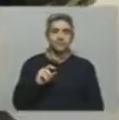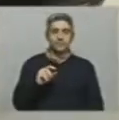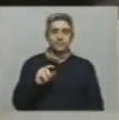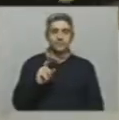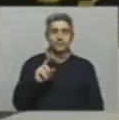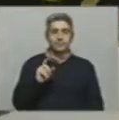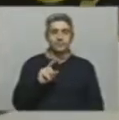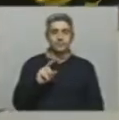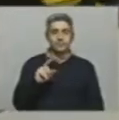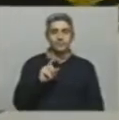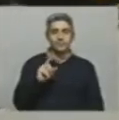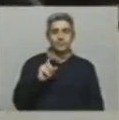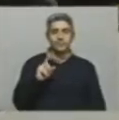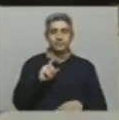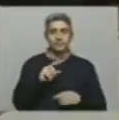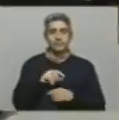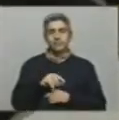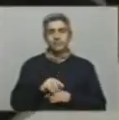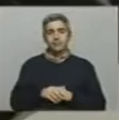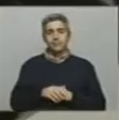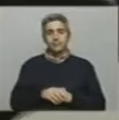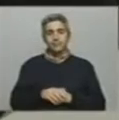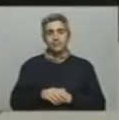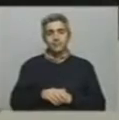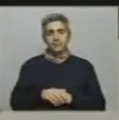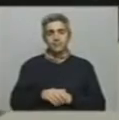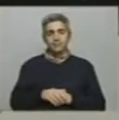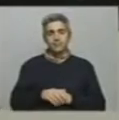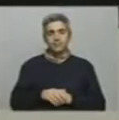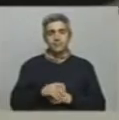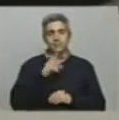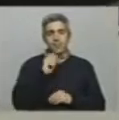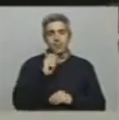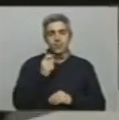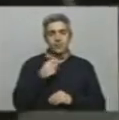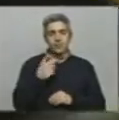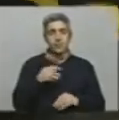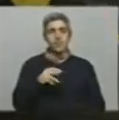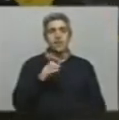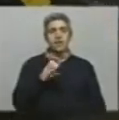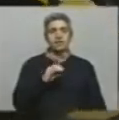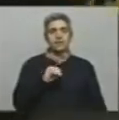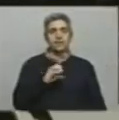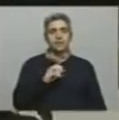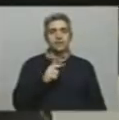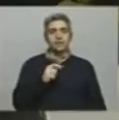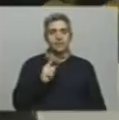Corre-te bem quando está lá a jurema? Talismã, amuleto. É uma... Vou tirá-la daqui. Posso tirá-la? Pode tirar. Mascote. Mascote, é isso